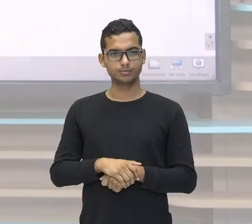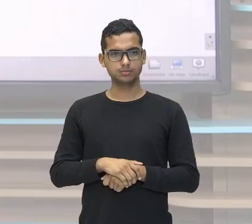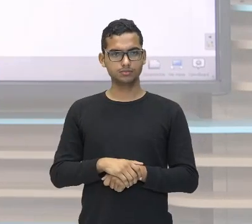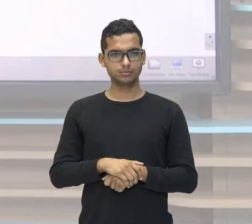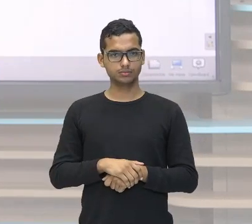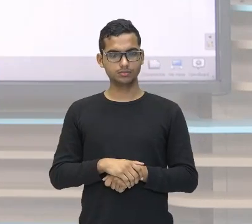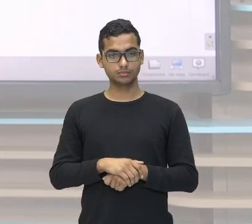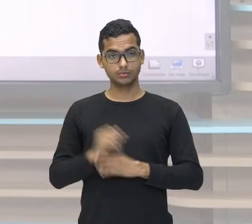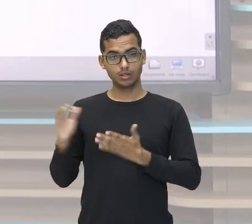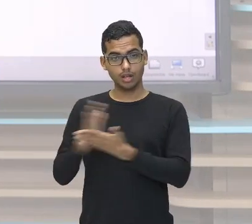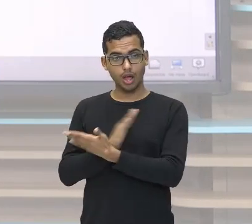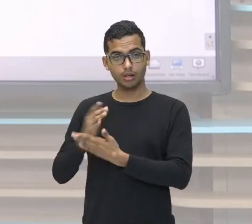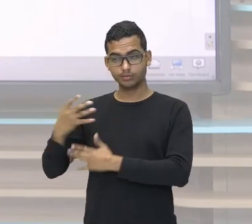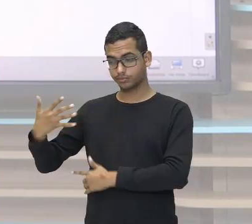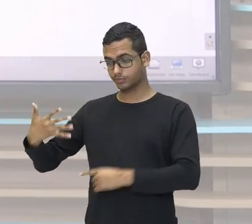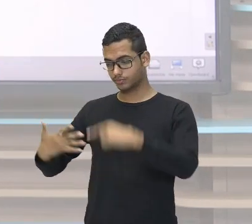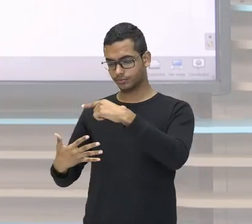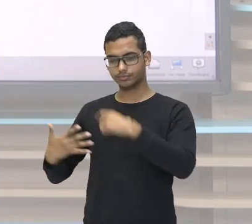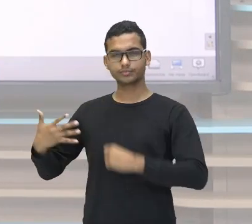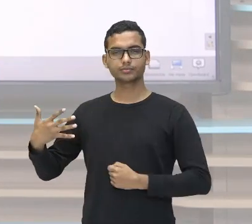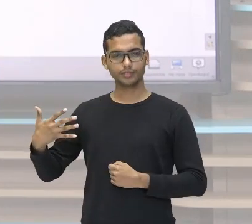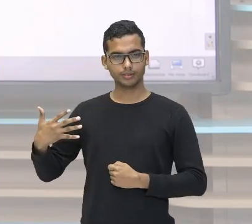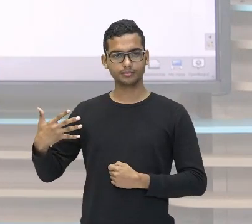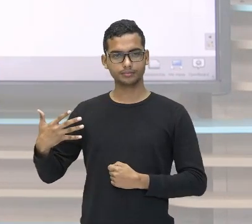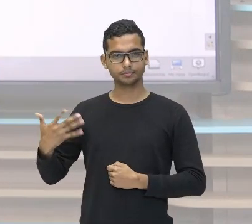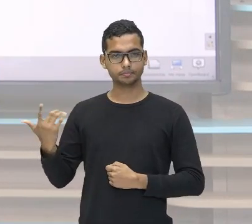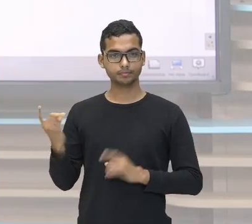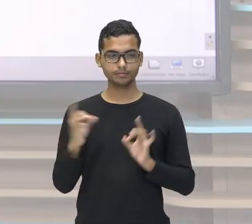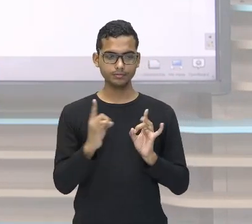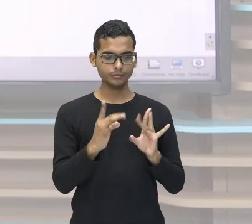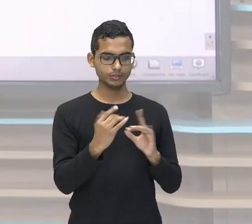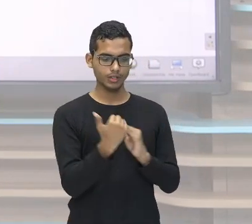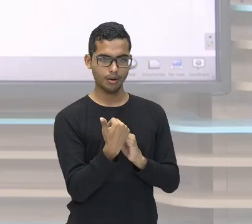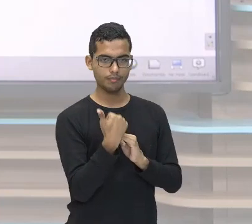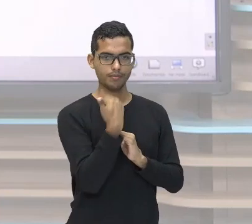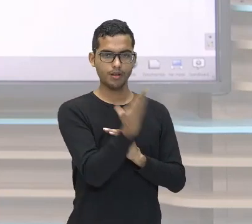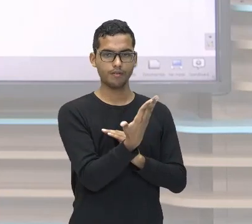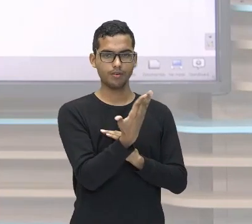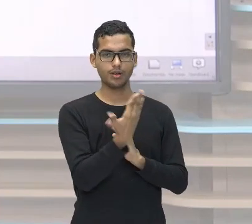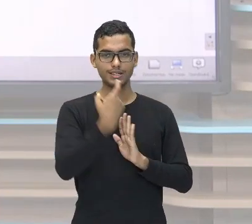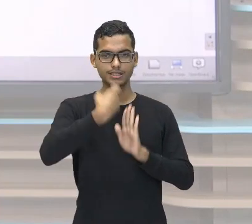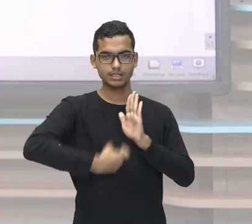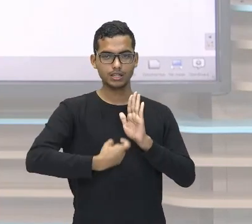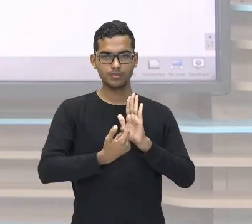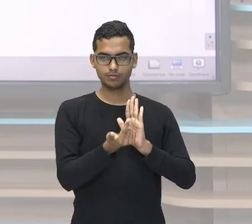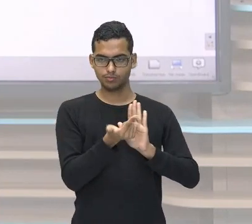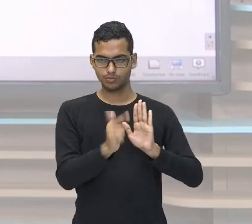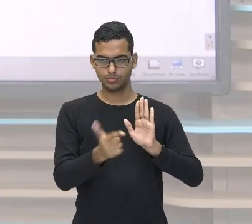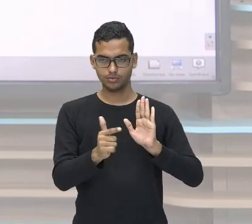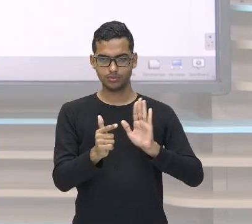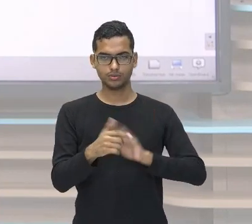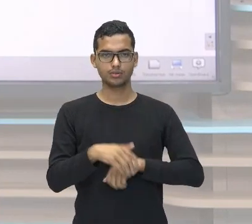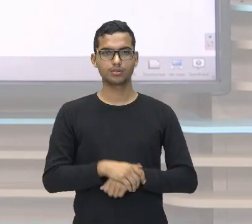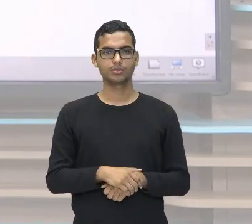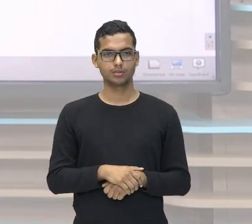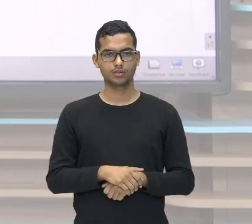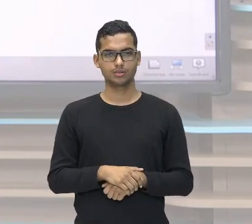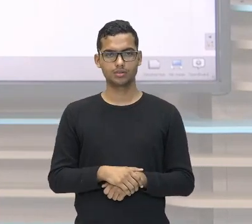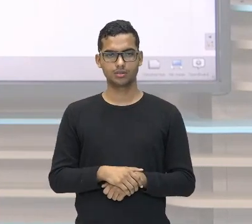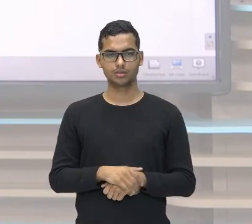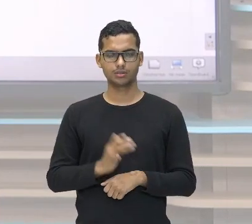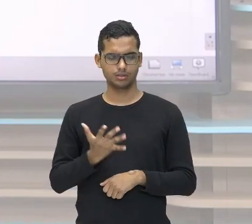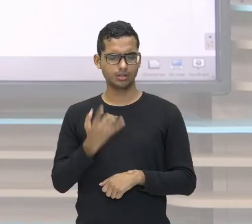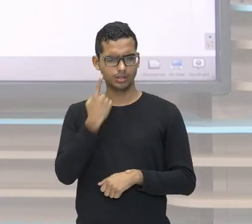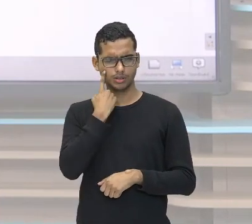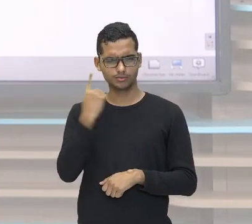alguns desses produtos eu exporto sem as tarifas, tudo bem? Então, é mais ou menos